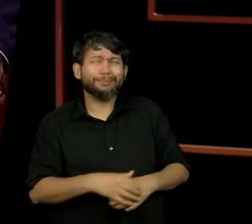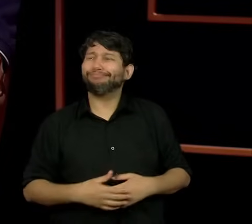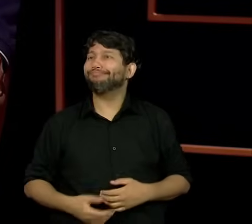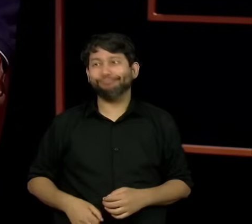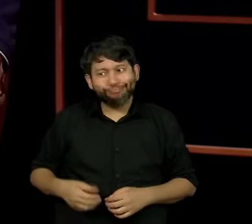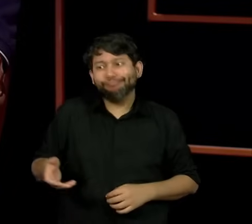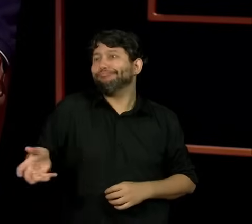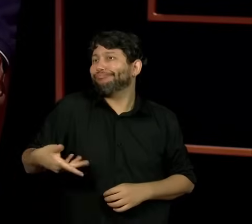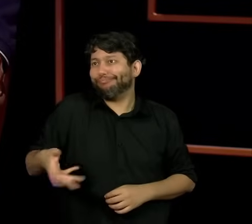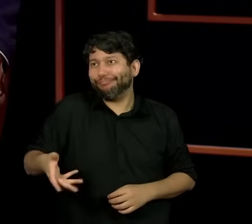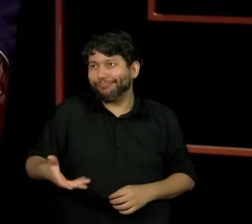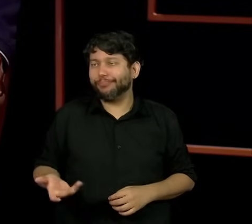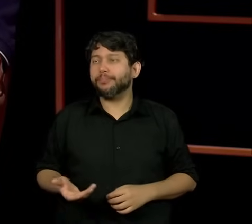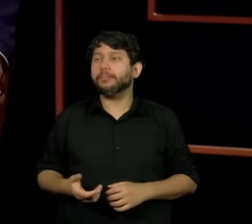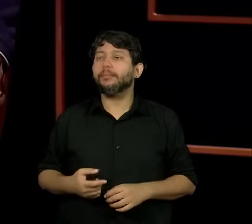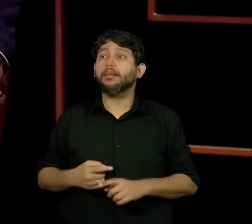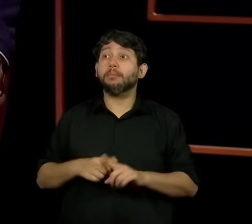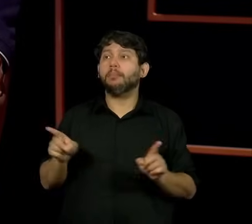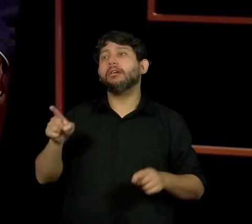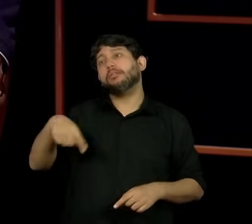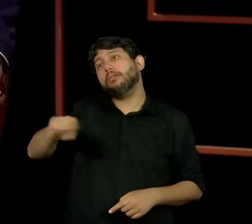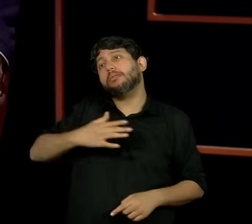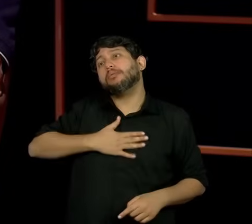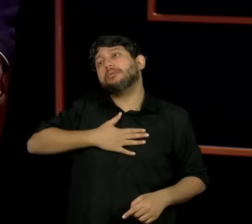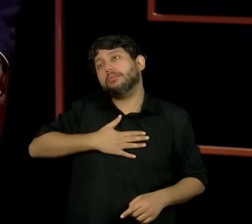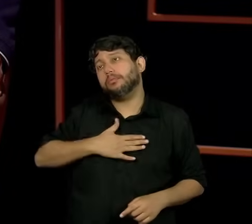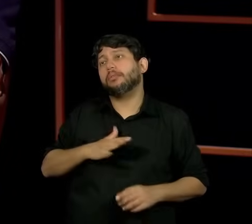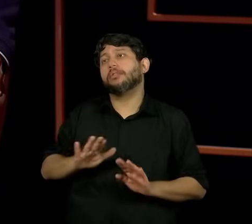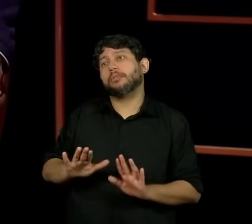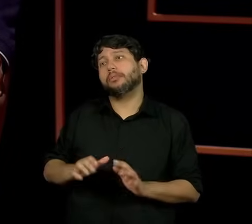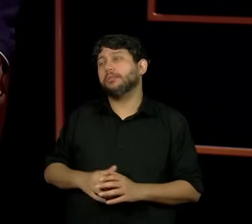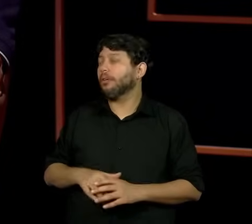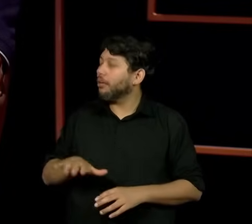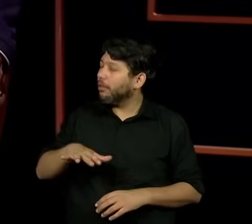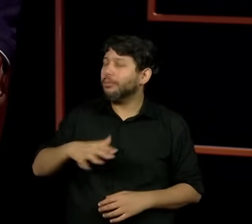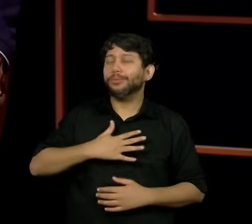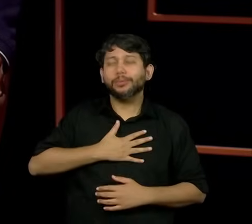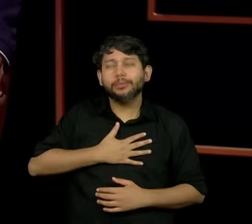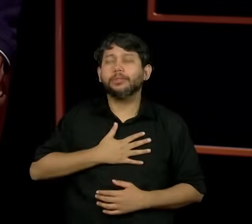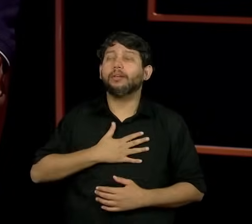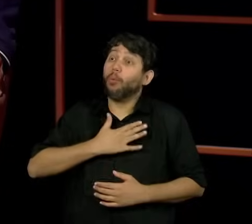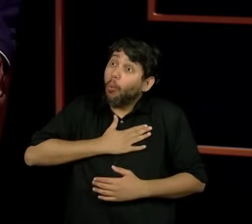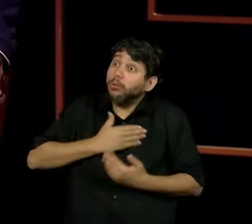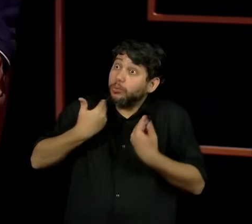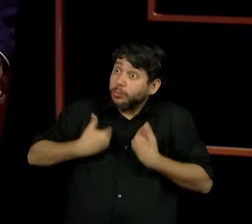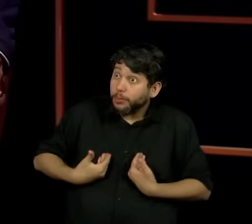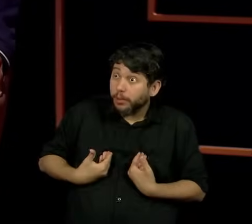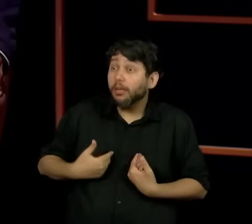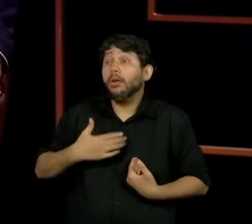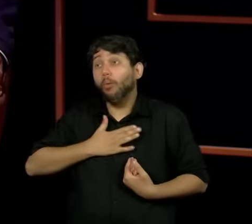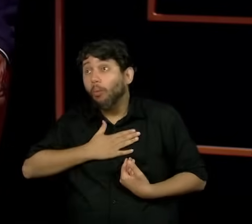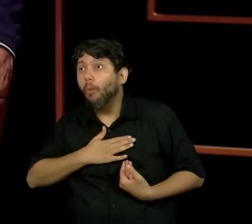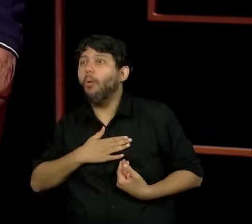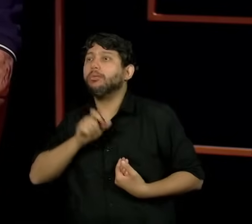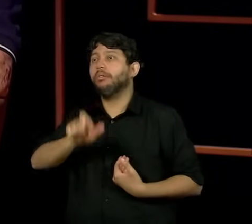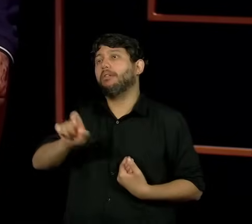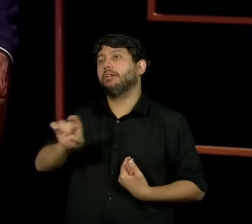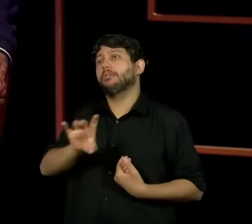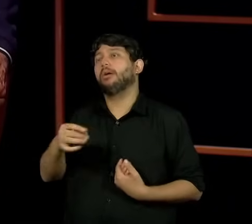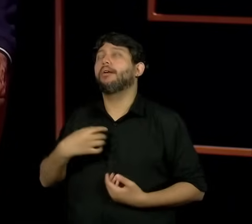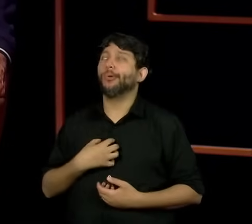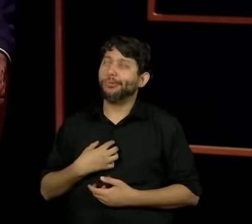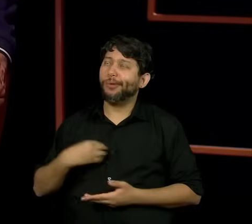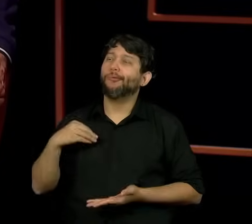Mas eles gostavam. Eles gostavam de mim e eu deles muito. Eu sinto